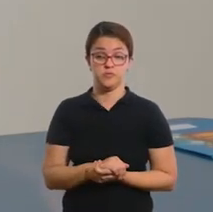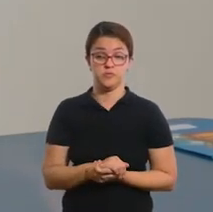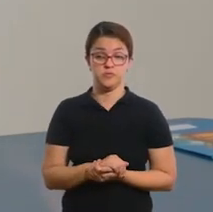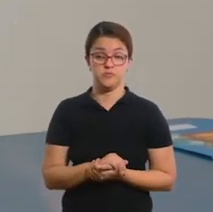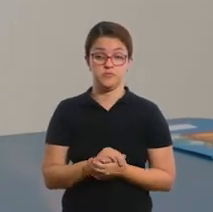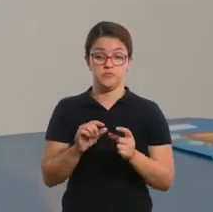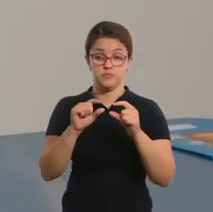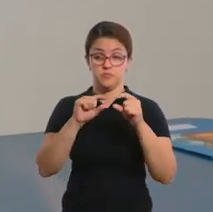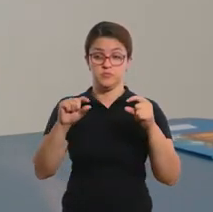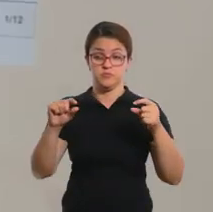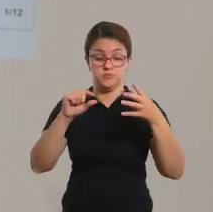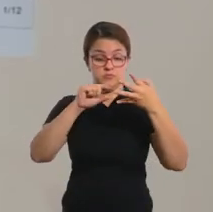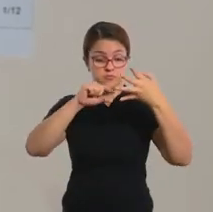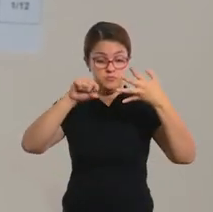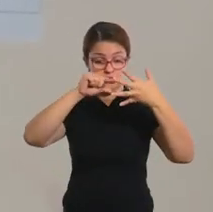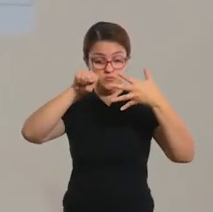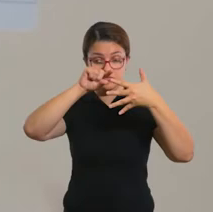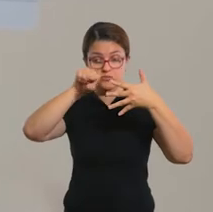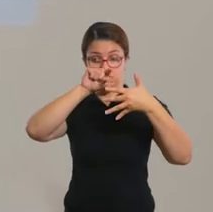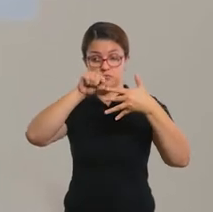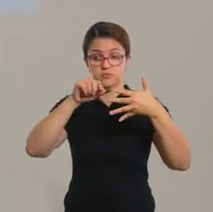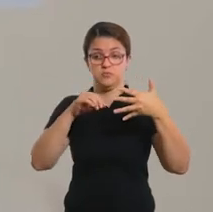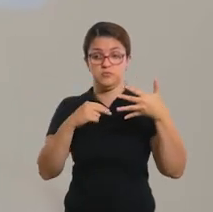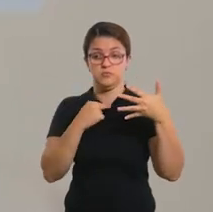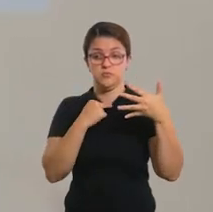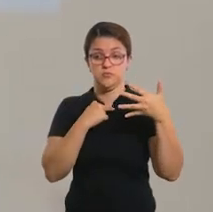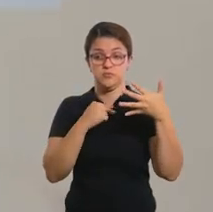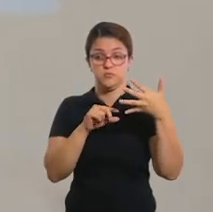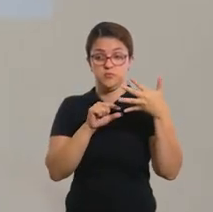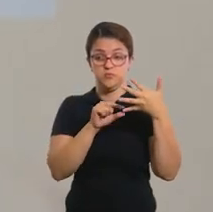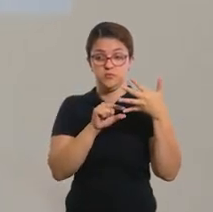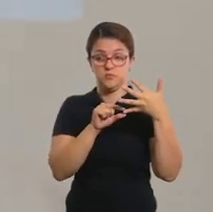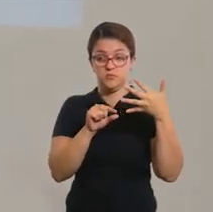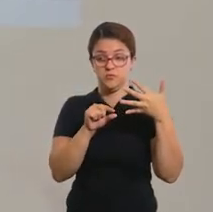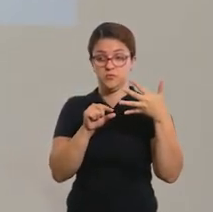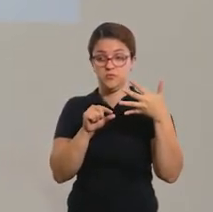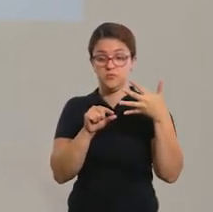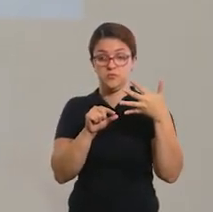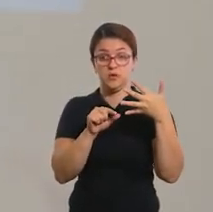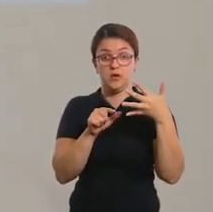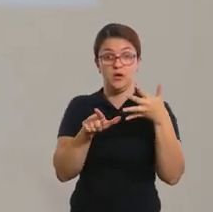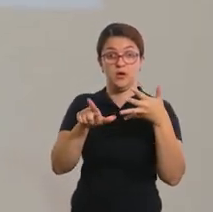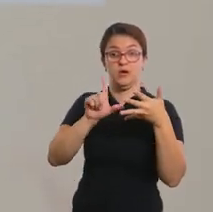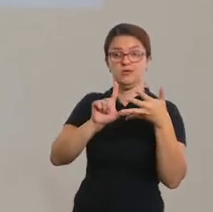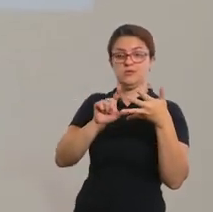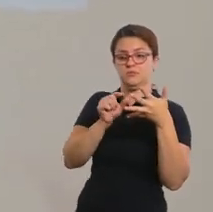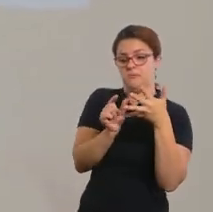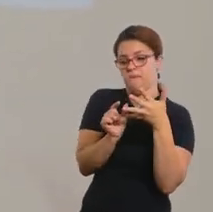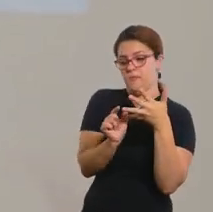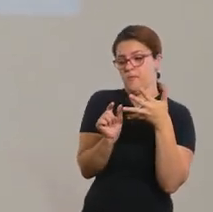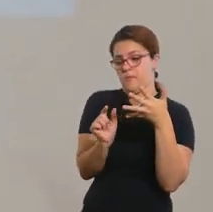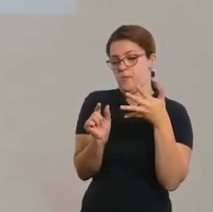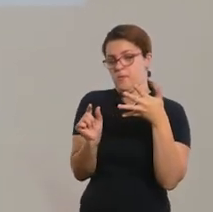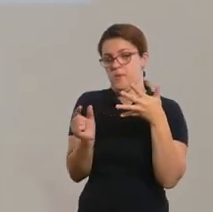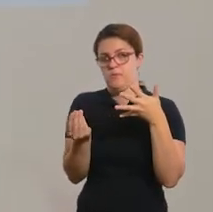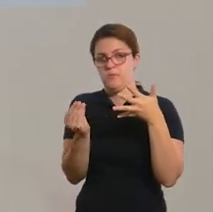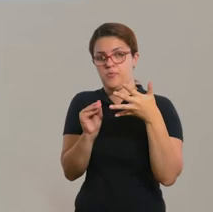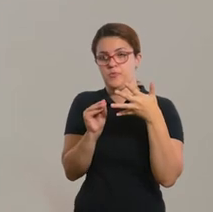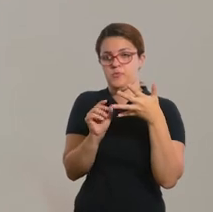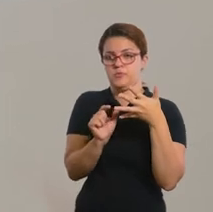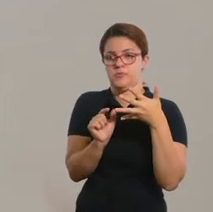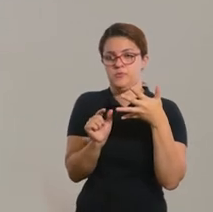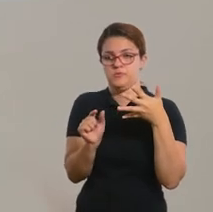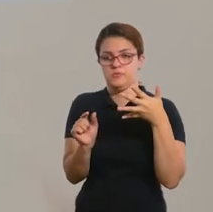para a próxima linha. Não podemos, né, avançar sem antes colocar uma peça na base